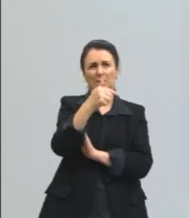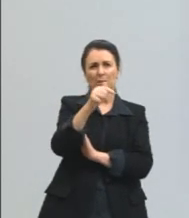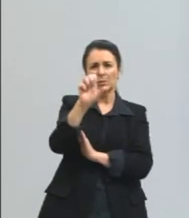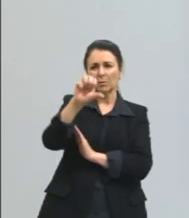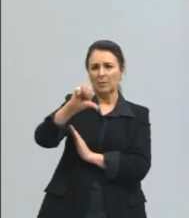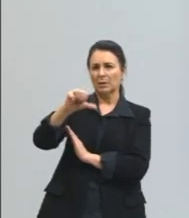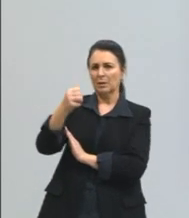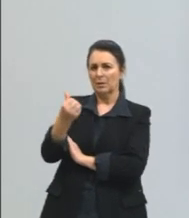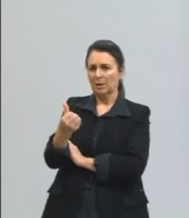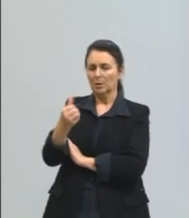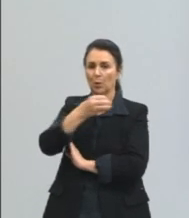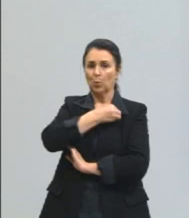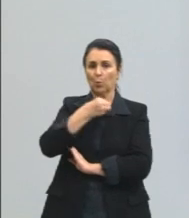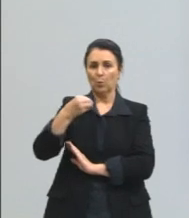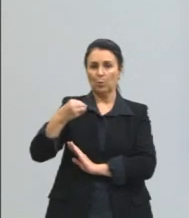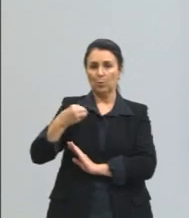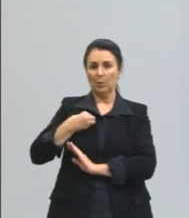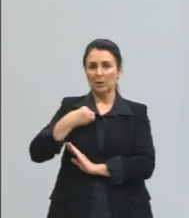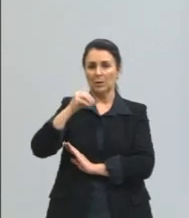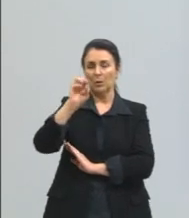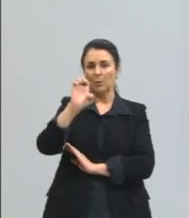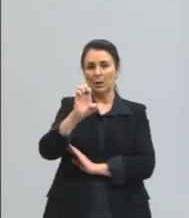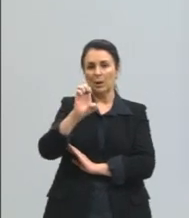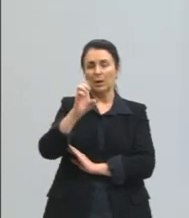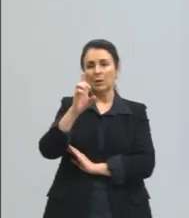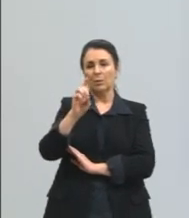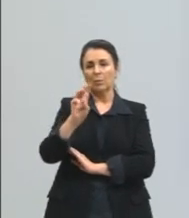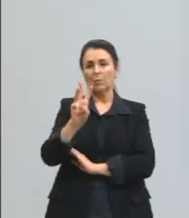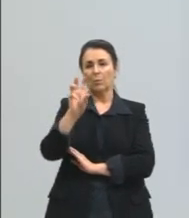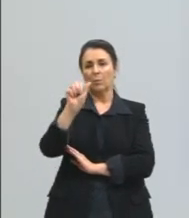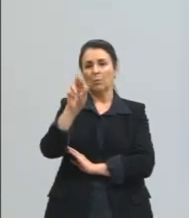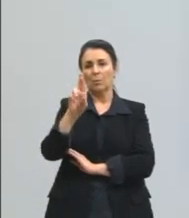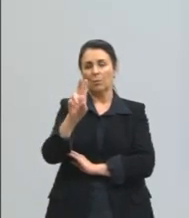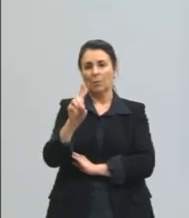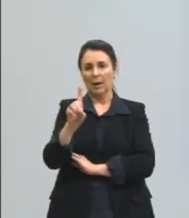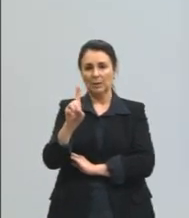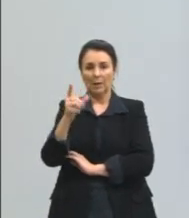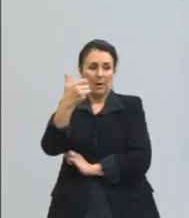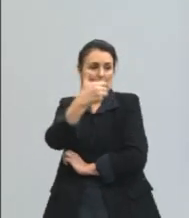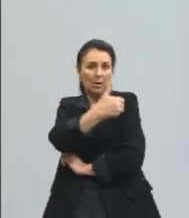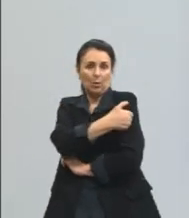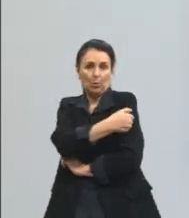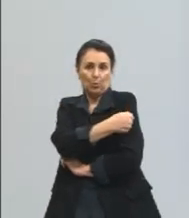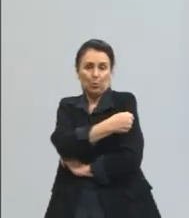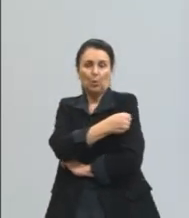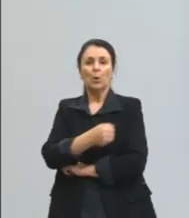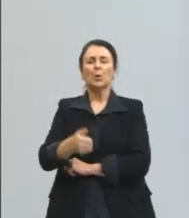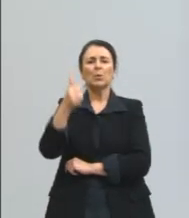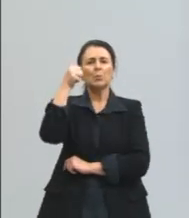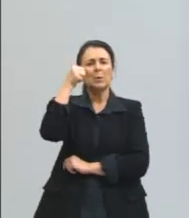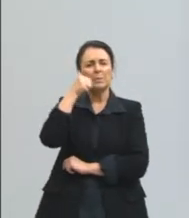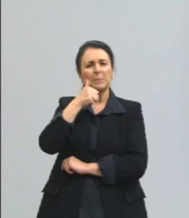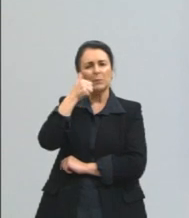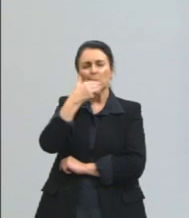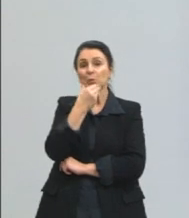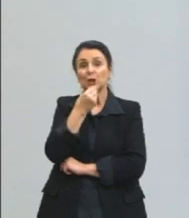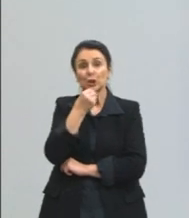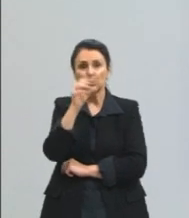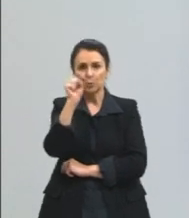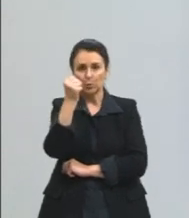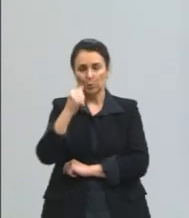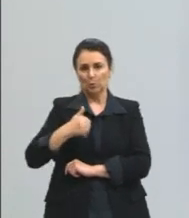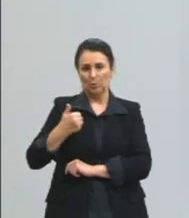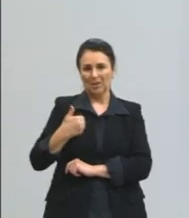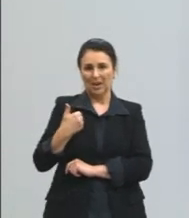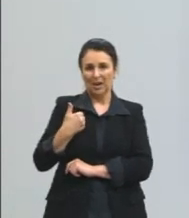1796, o médico Edward Jenner inoculou em um menino de 8 anos o pus extraído de